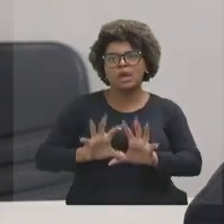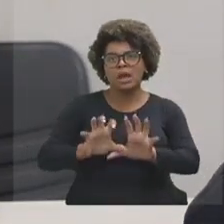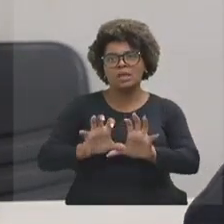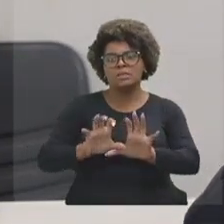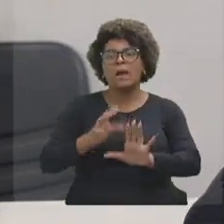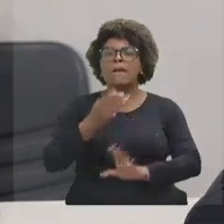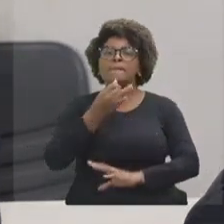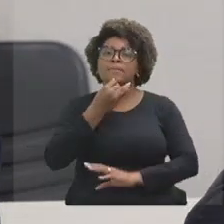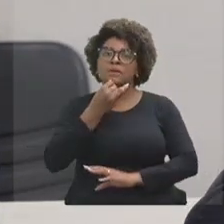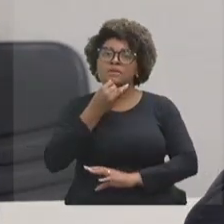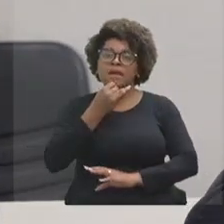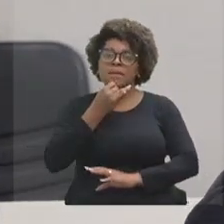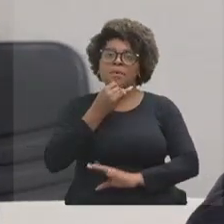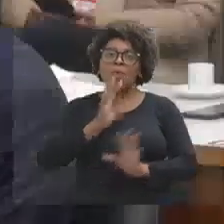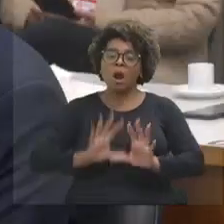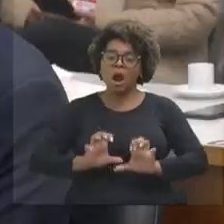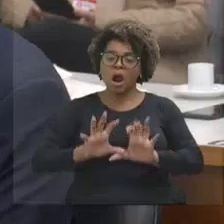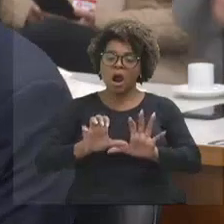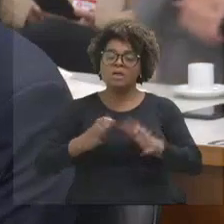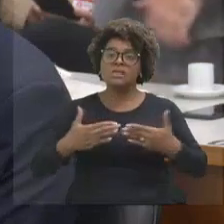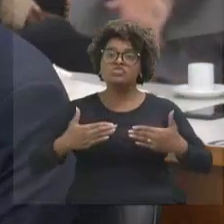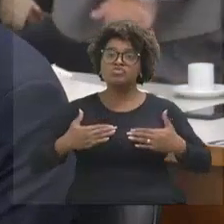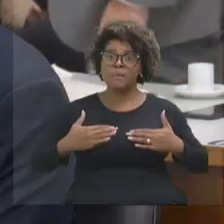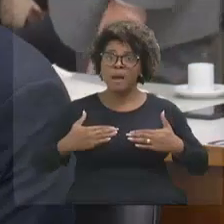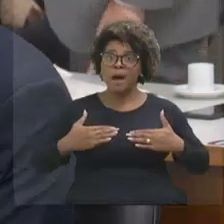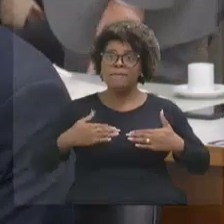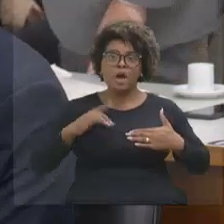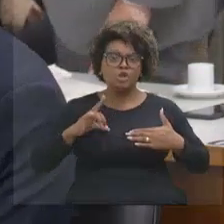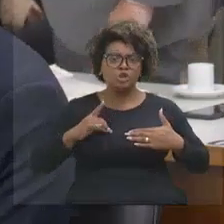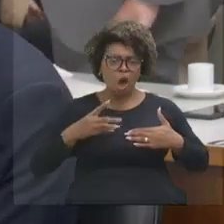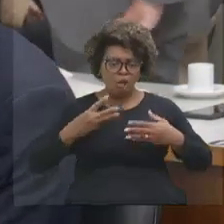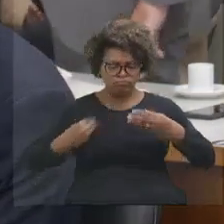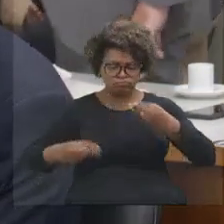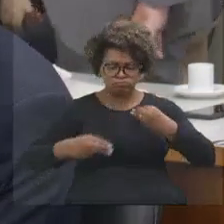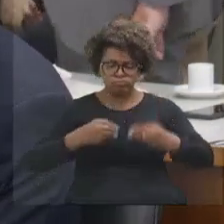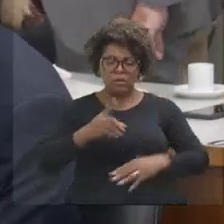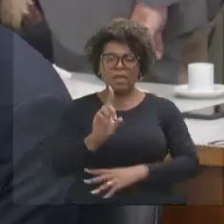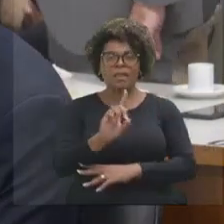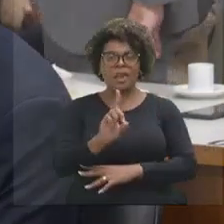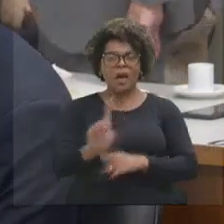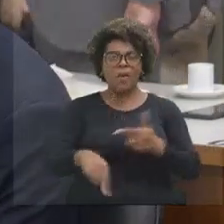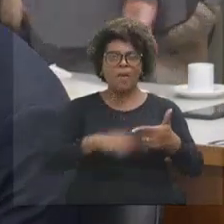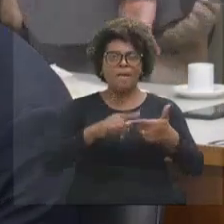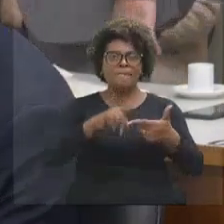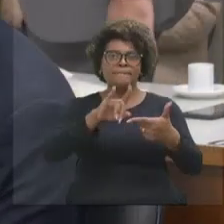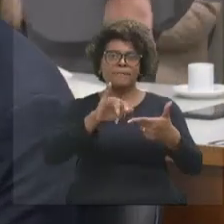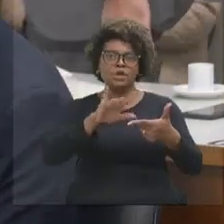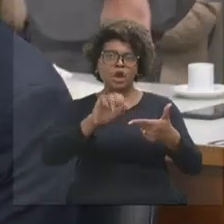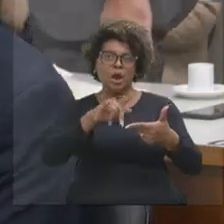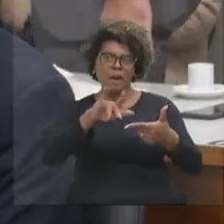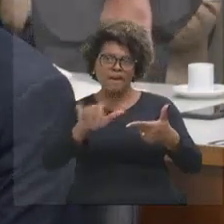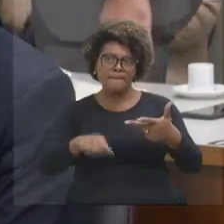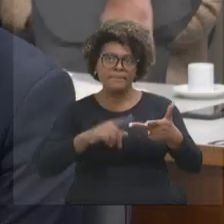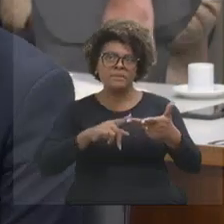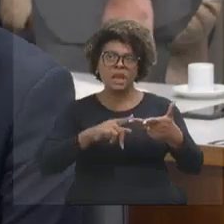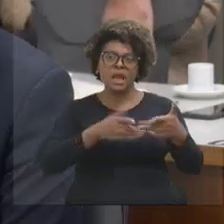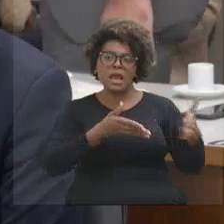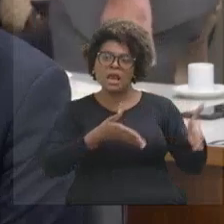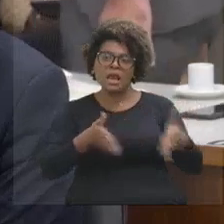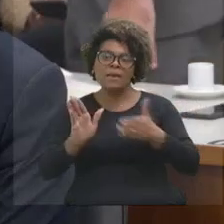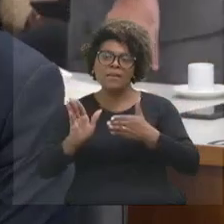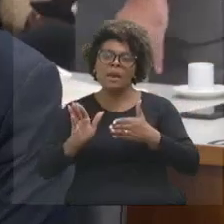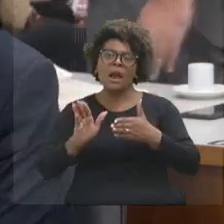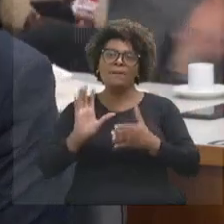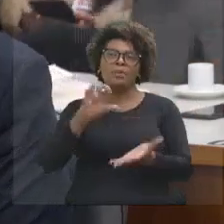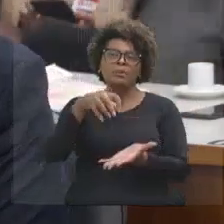será garantido só mamografia para garantir da mamografia a biópsia e o encaminhamento com centro de referência para tratamento isso